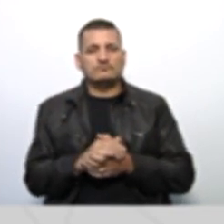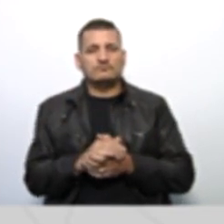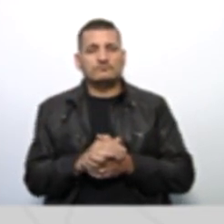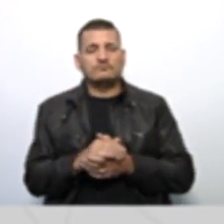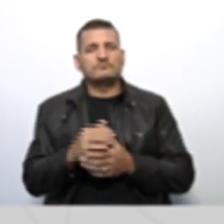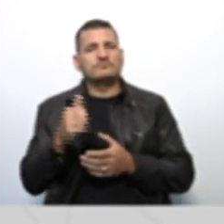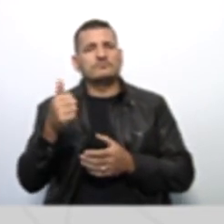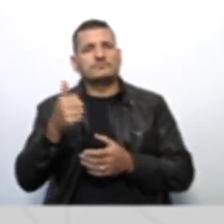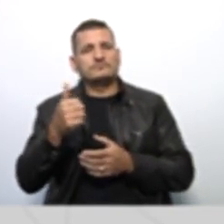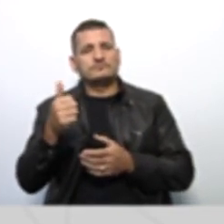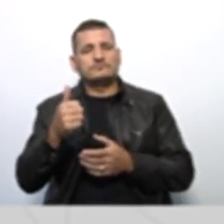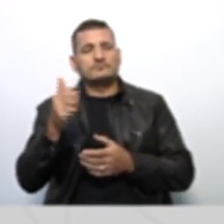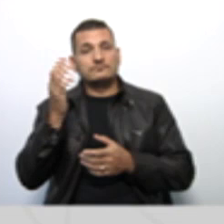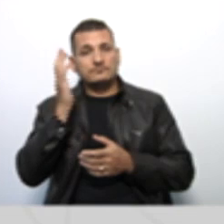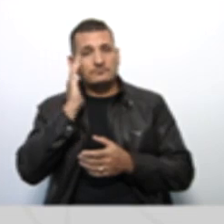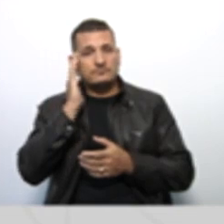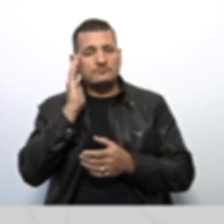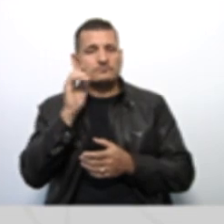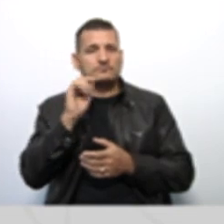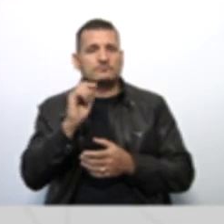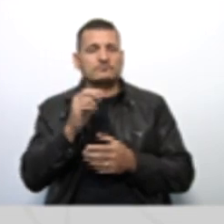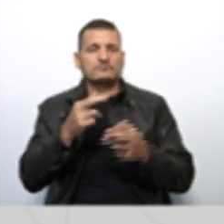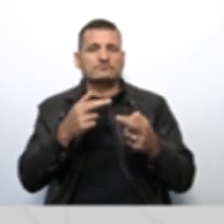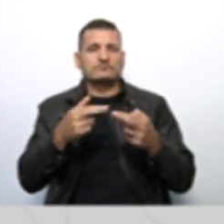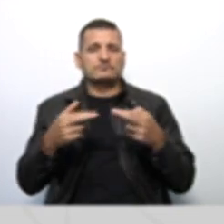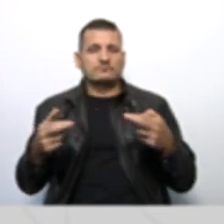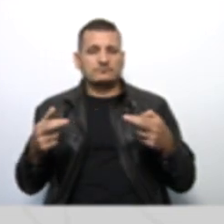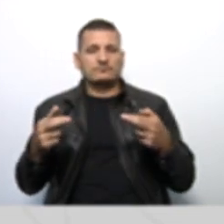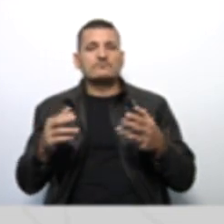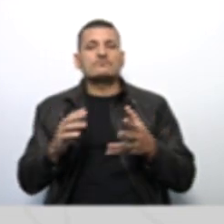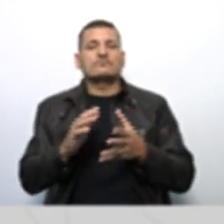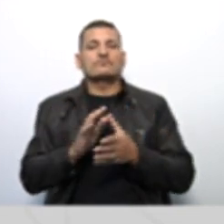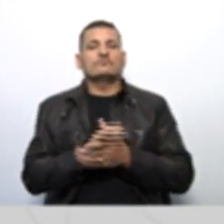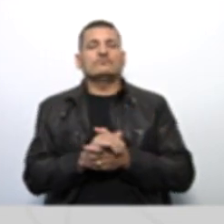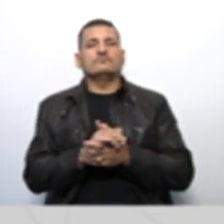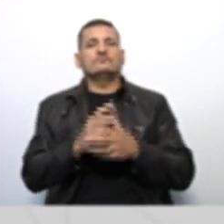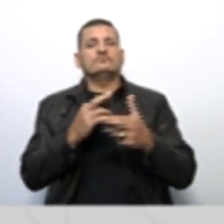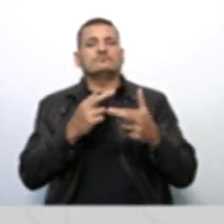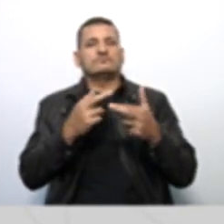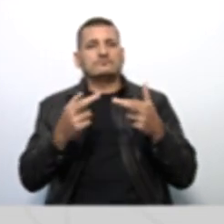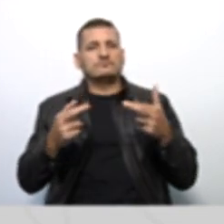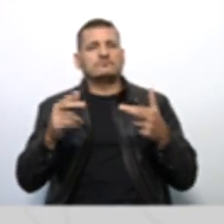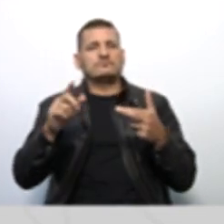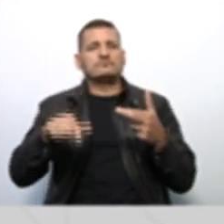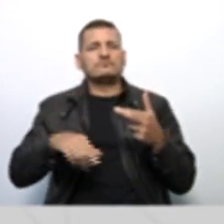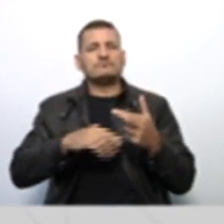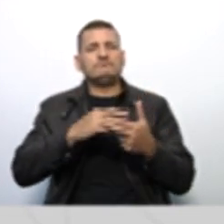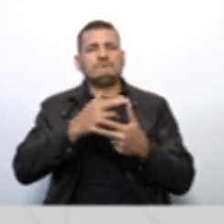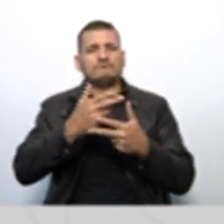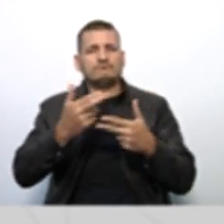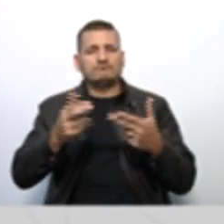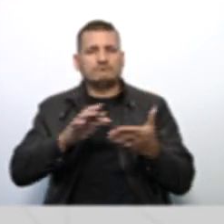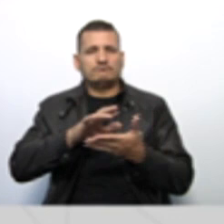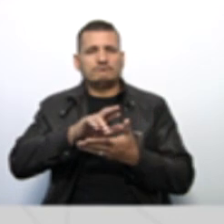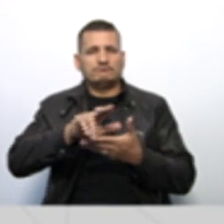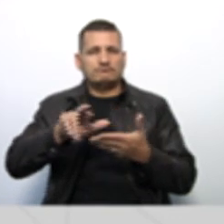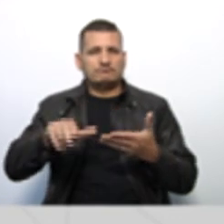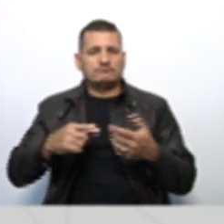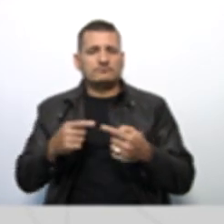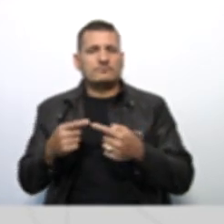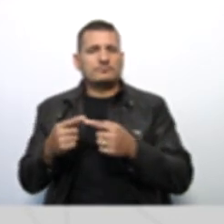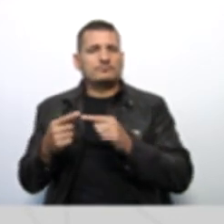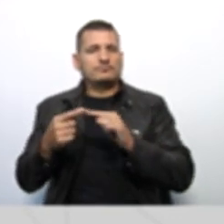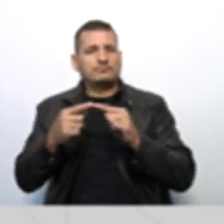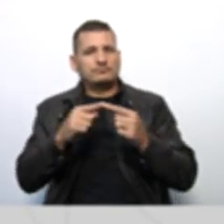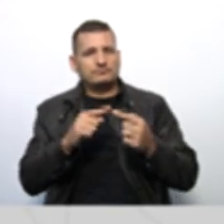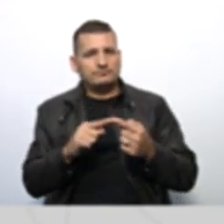primeiramente saber o que é uma rede. Uma rede é um conjunto de dispositivos interligados capazes de